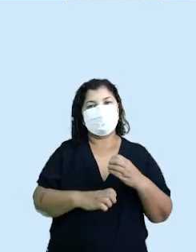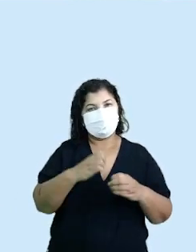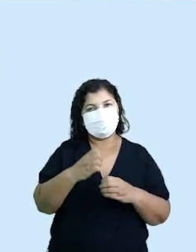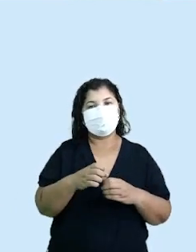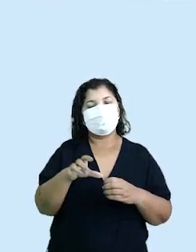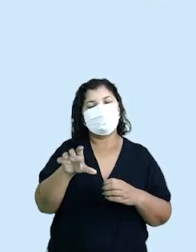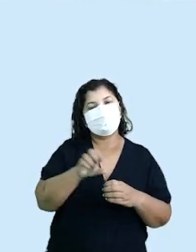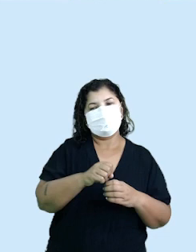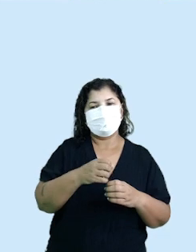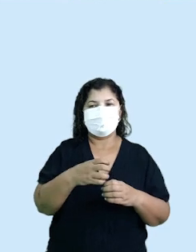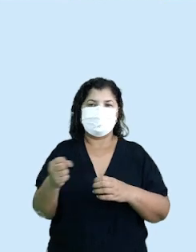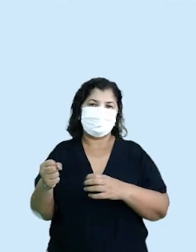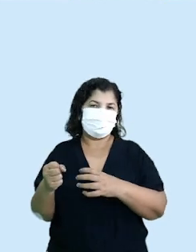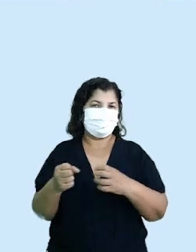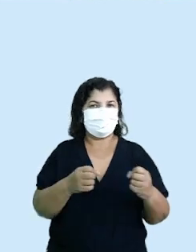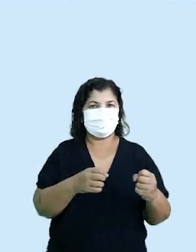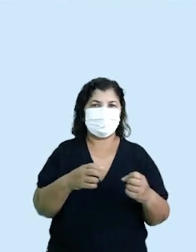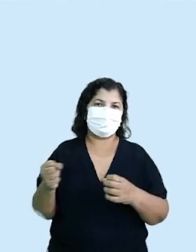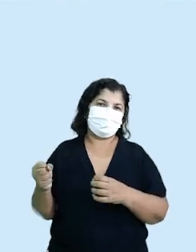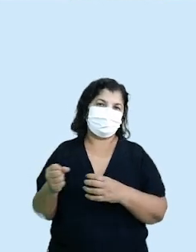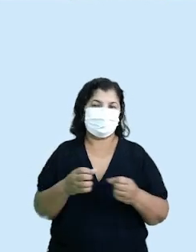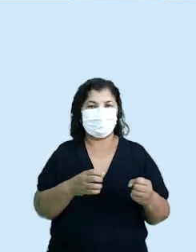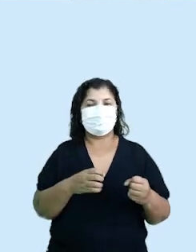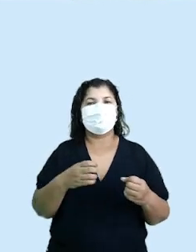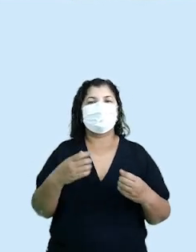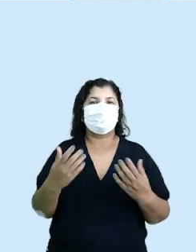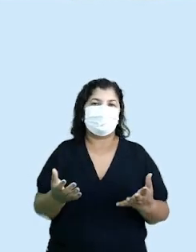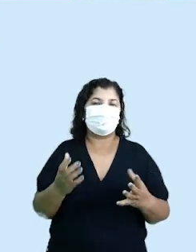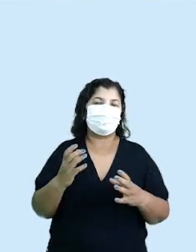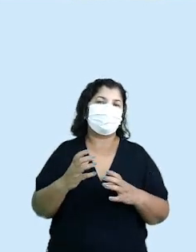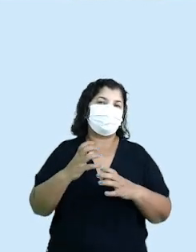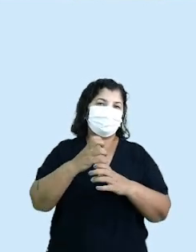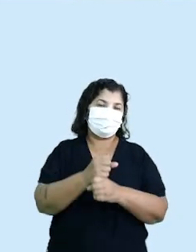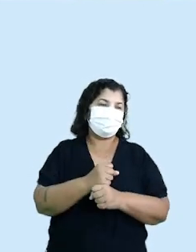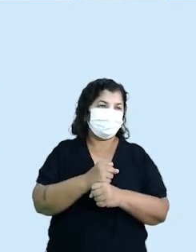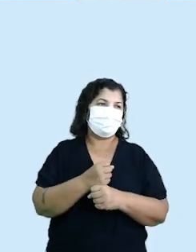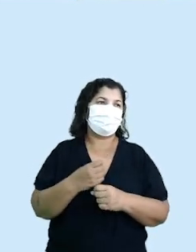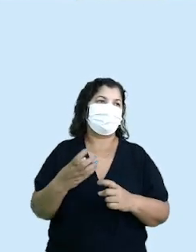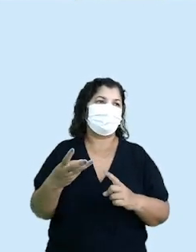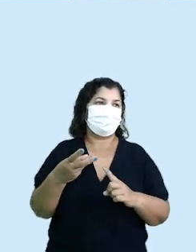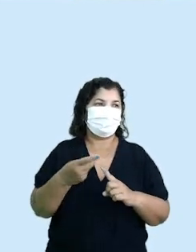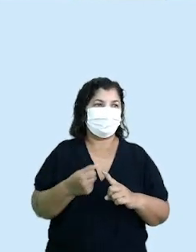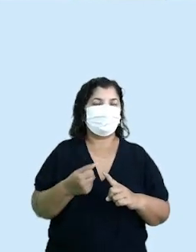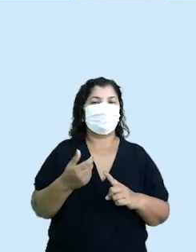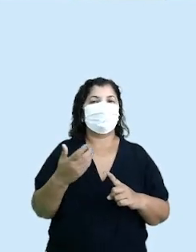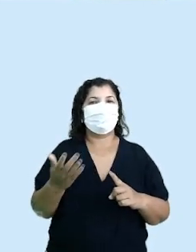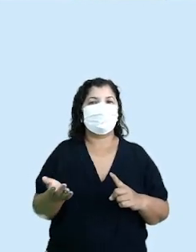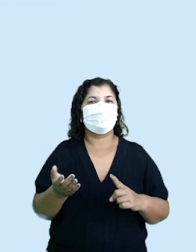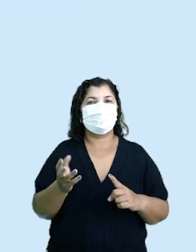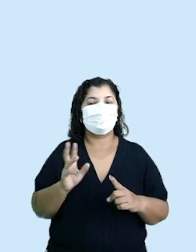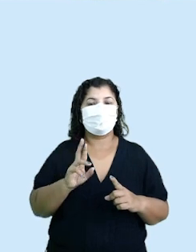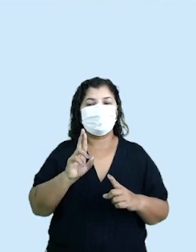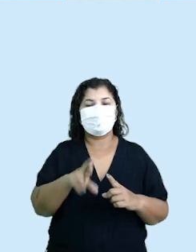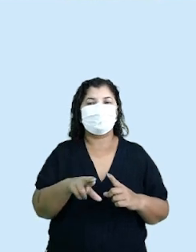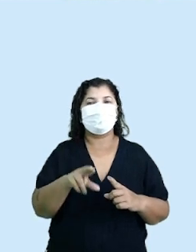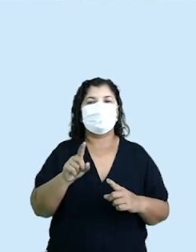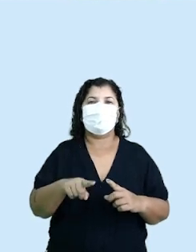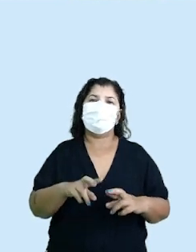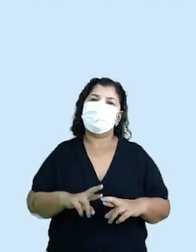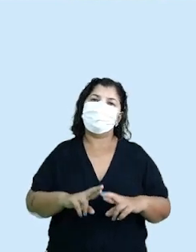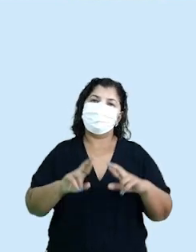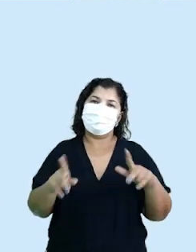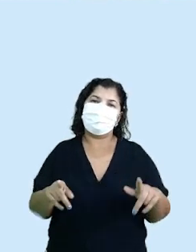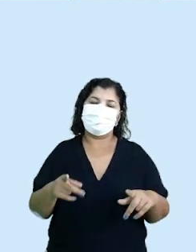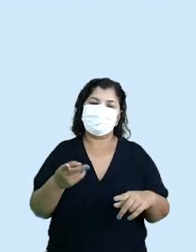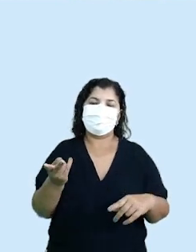eles puxam para lados opostos, a resultante, lembra da física? A resultante vai ser a diferença entre os